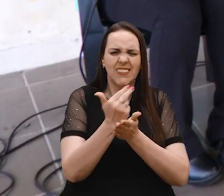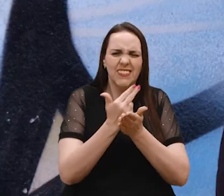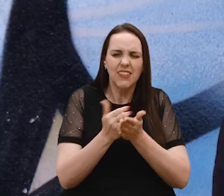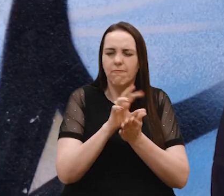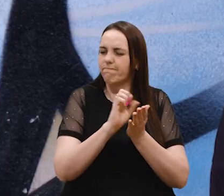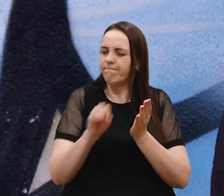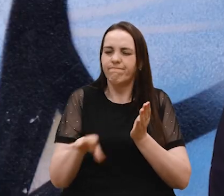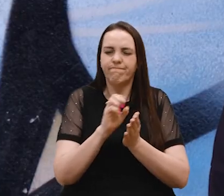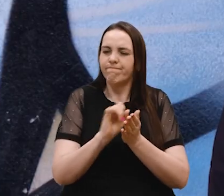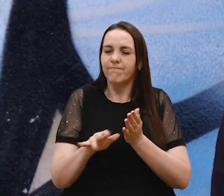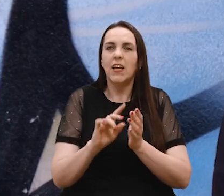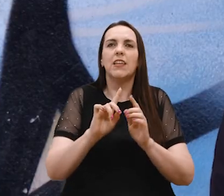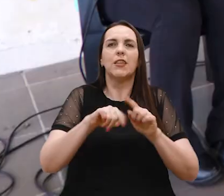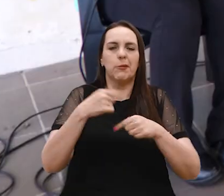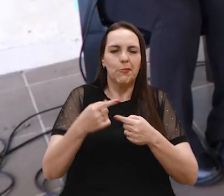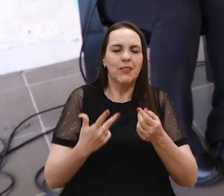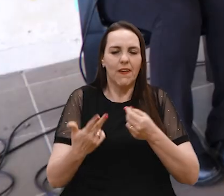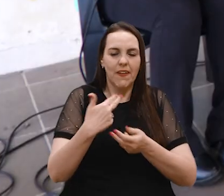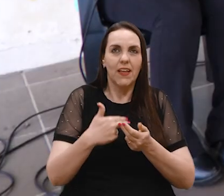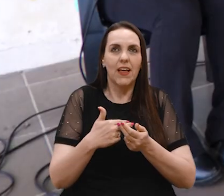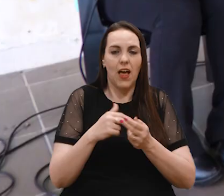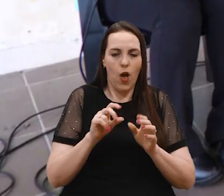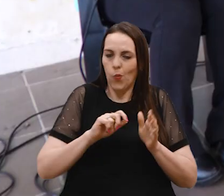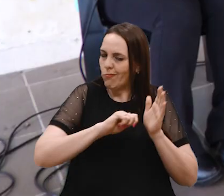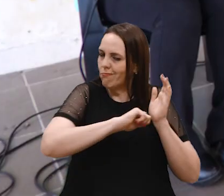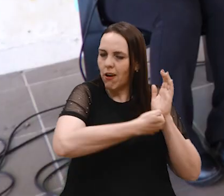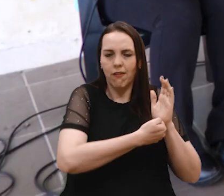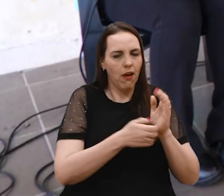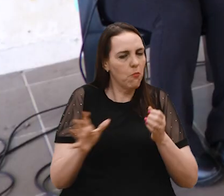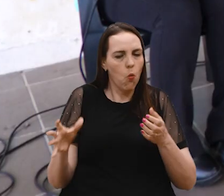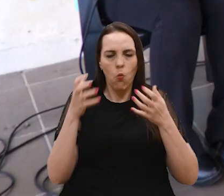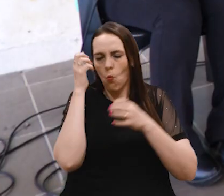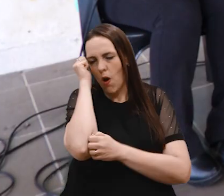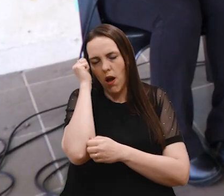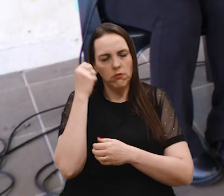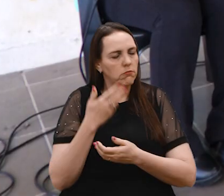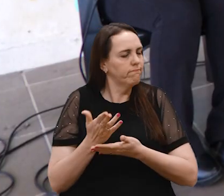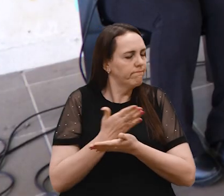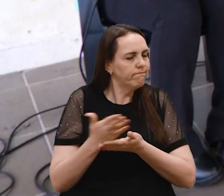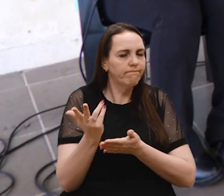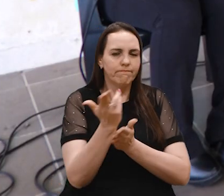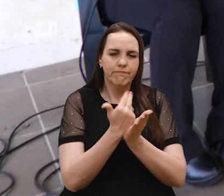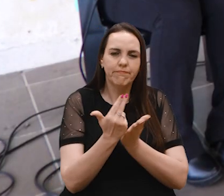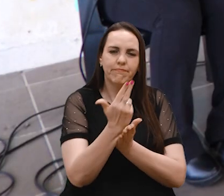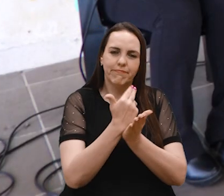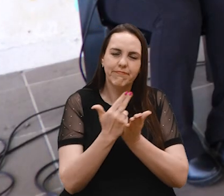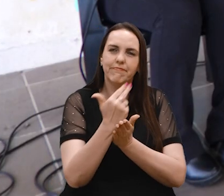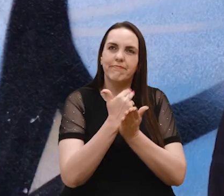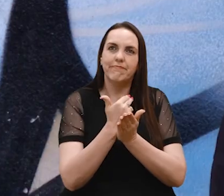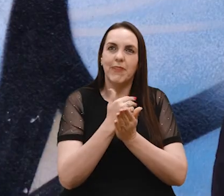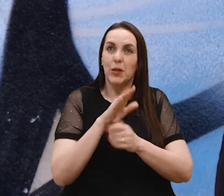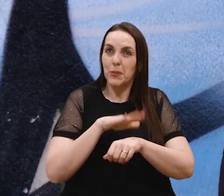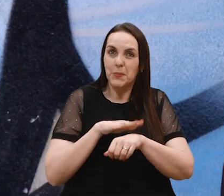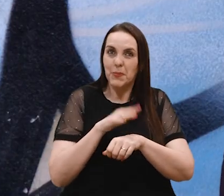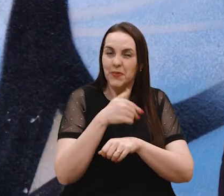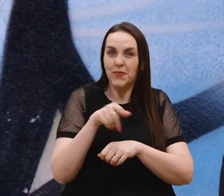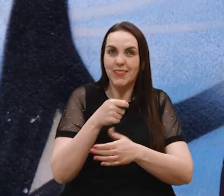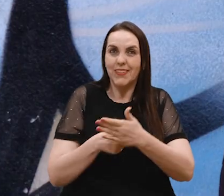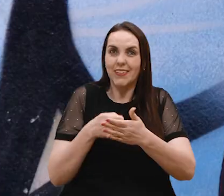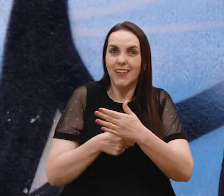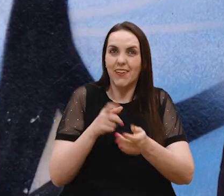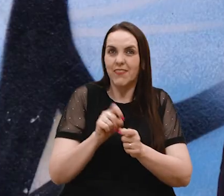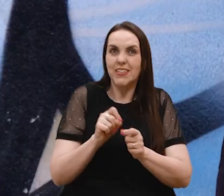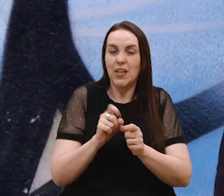folha. Eu me tranquei no meu quarto e comecei a desenhar. E quando eu fui